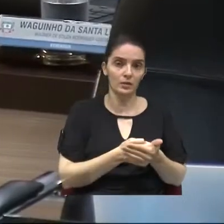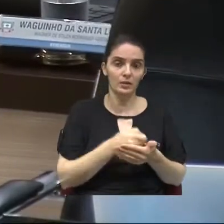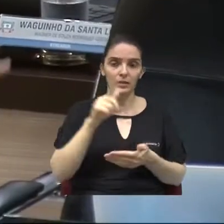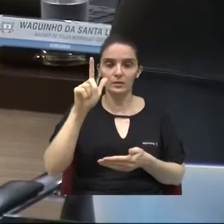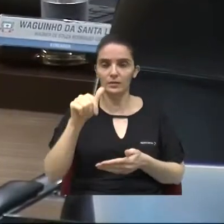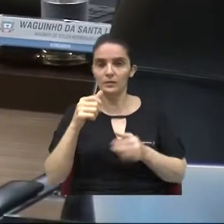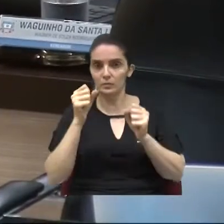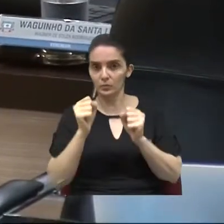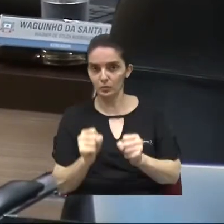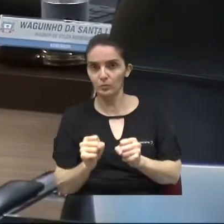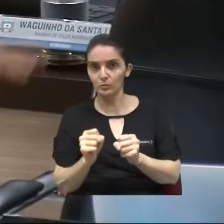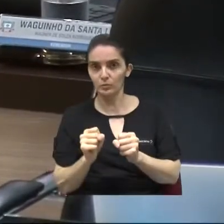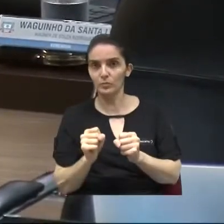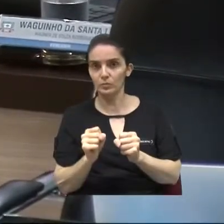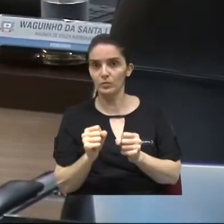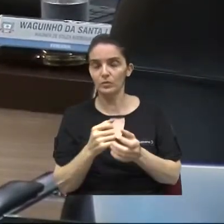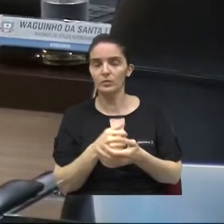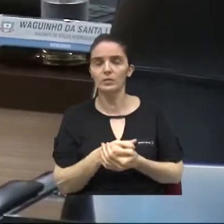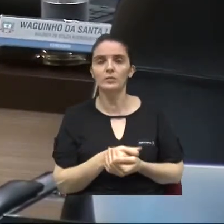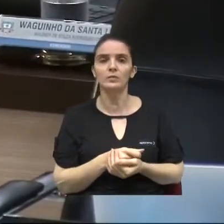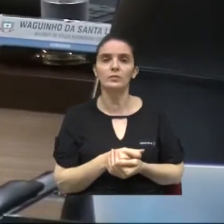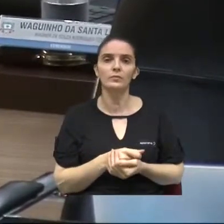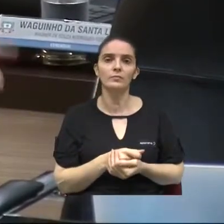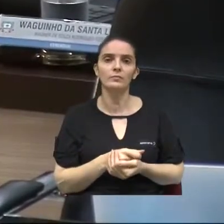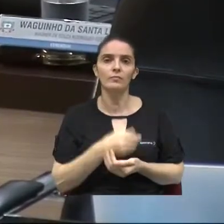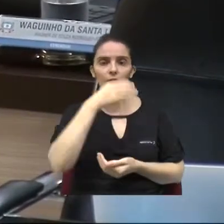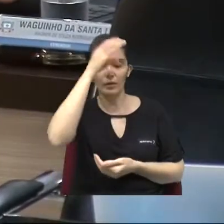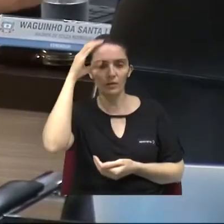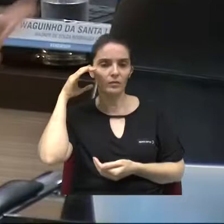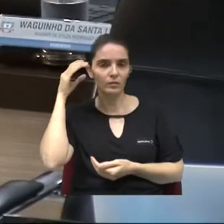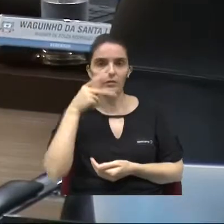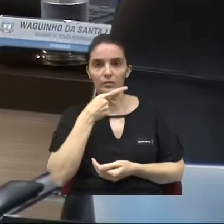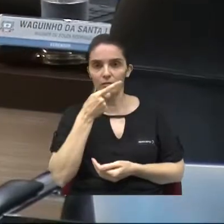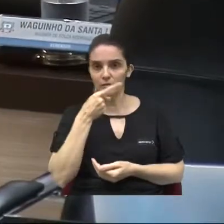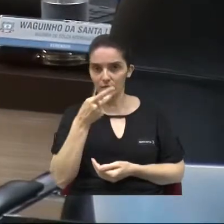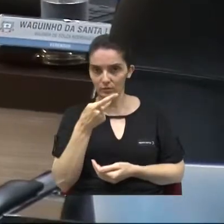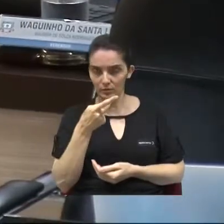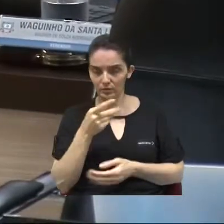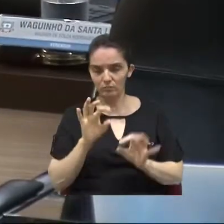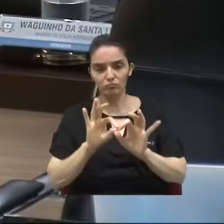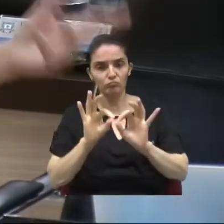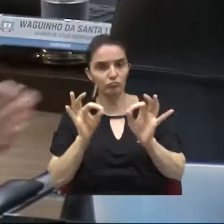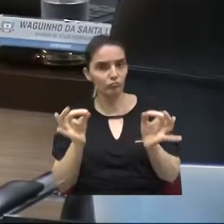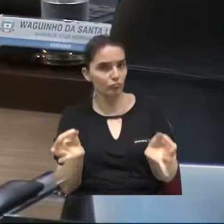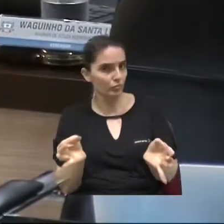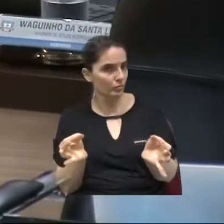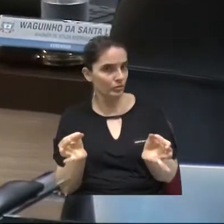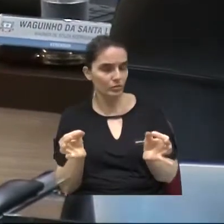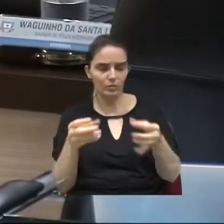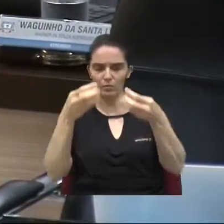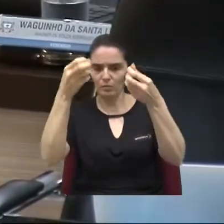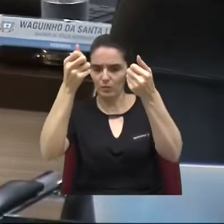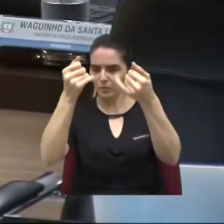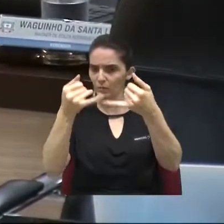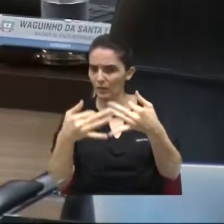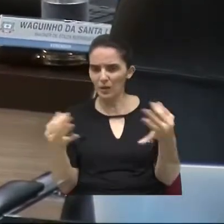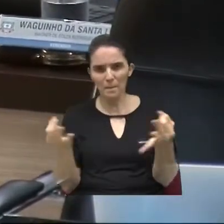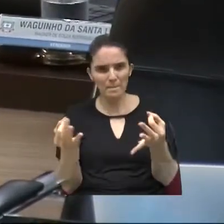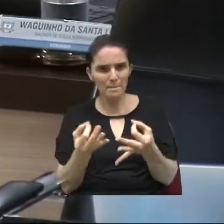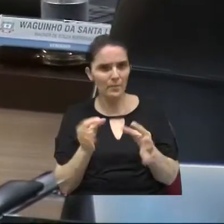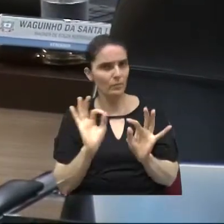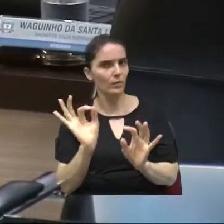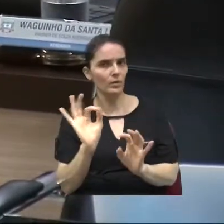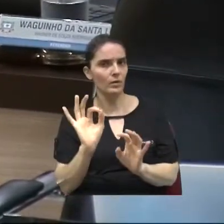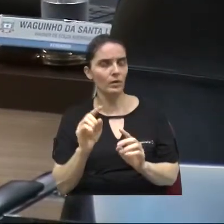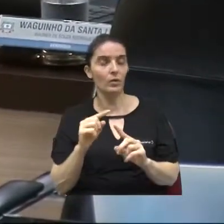daquele que ficou devendo, que seria o devedor principal. Estou falando aqui de forma grosso modo, sem maiores detalhes, porque essa intervenção